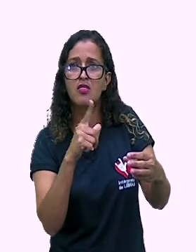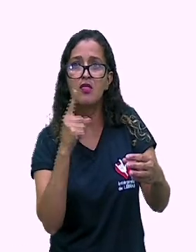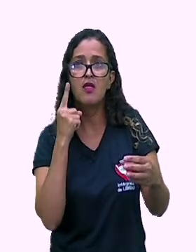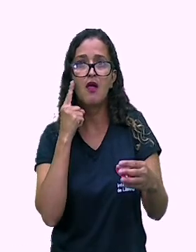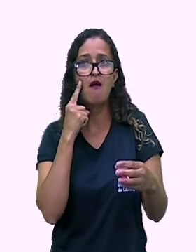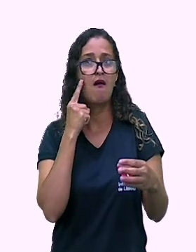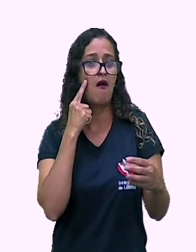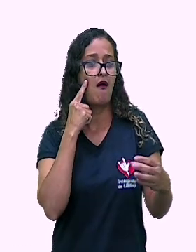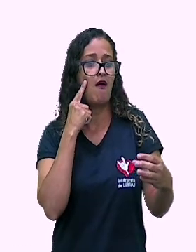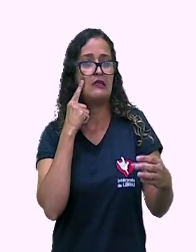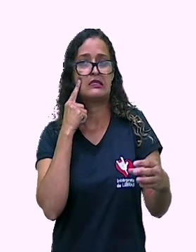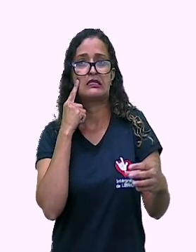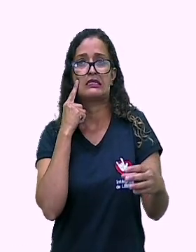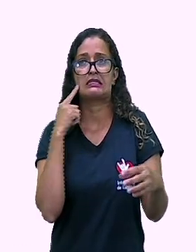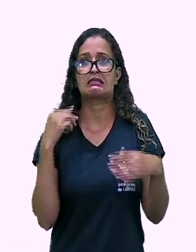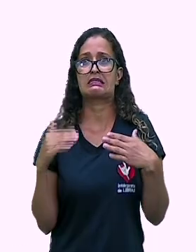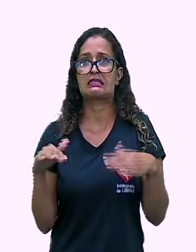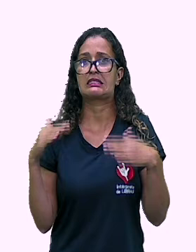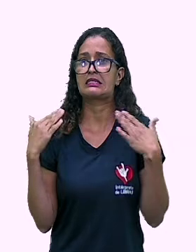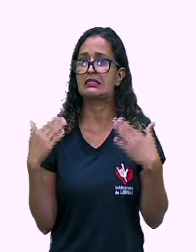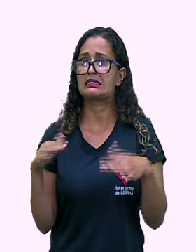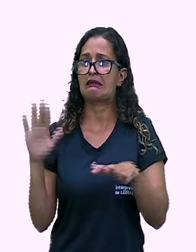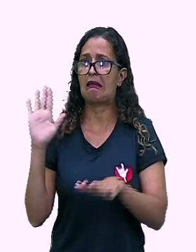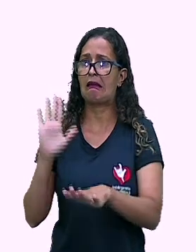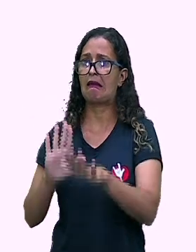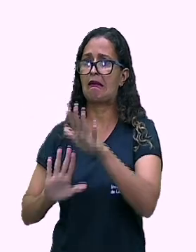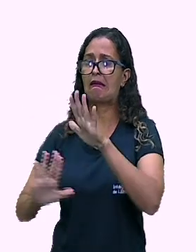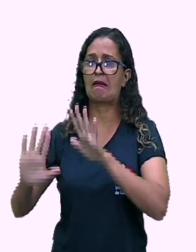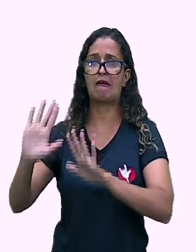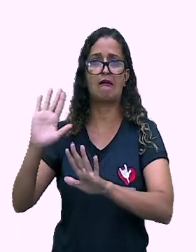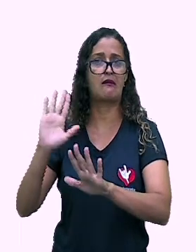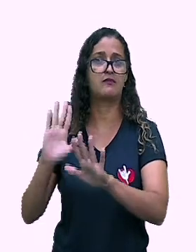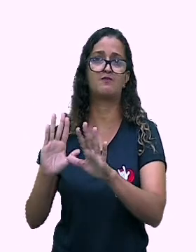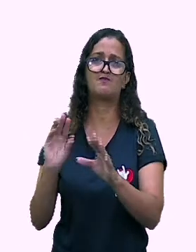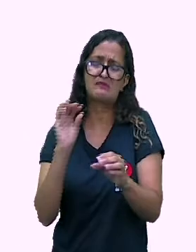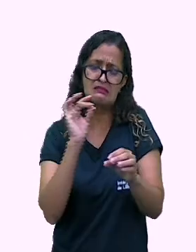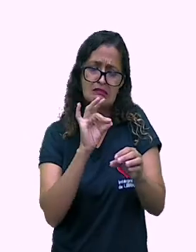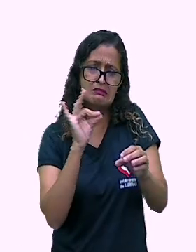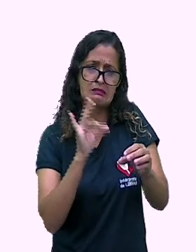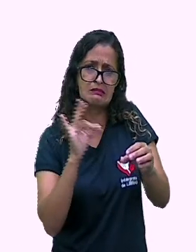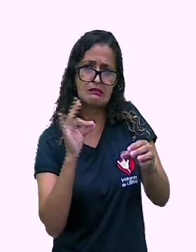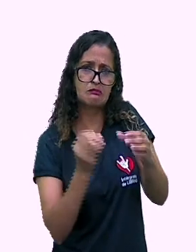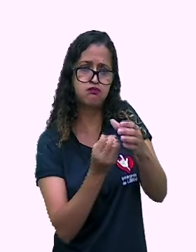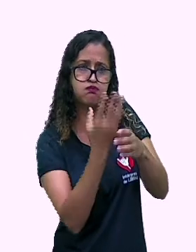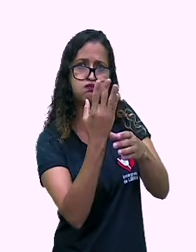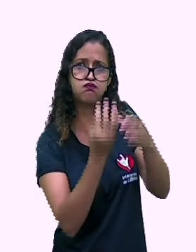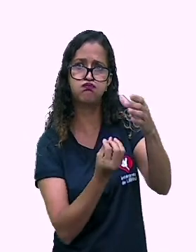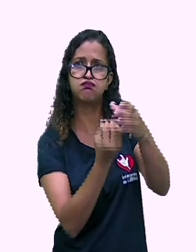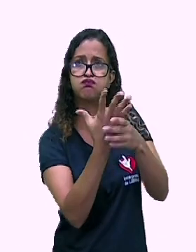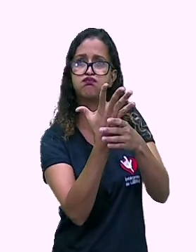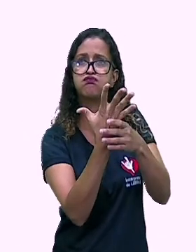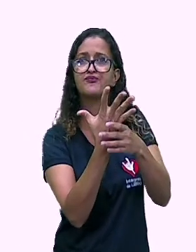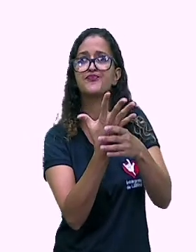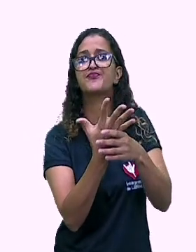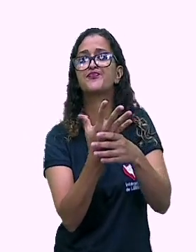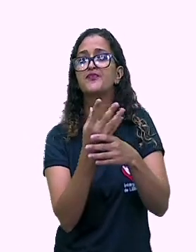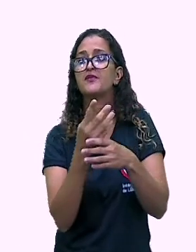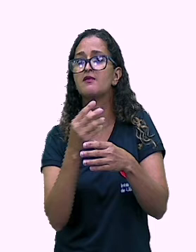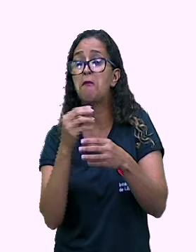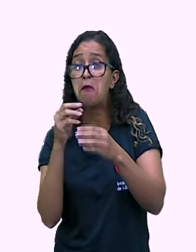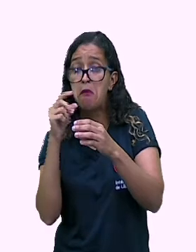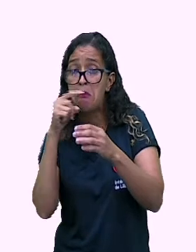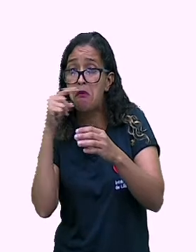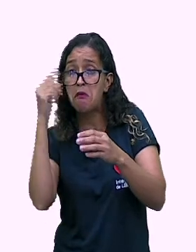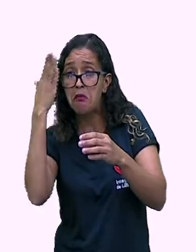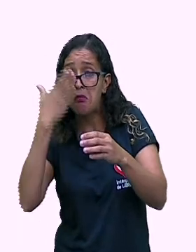nossos olhos, ele já tem vários outros pontinhos surgindo que a gente não consegue